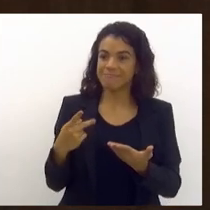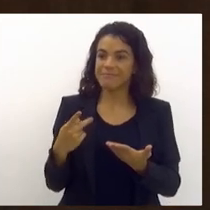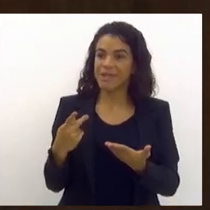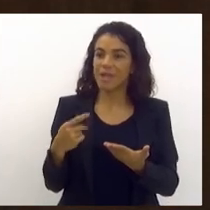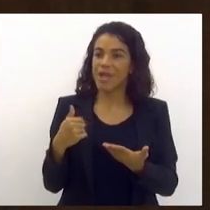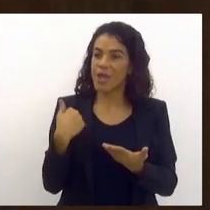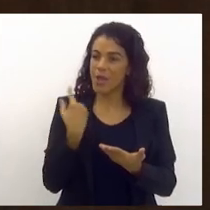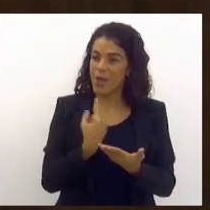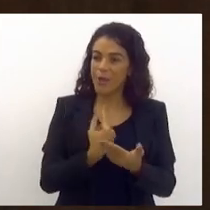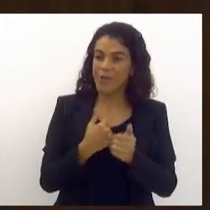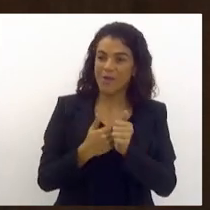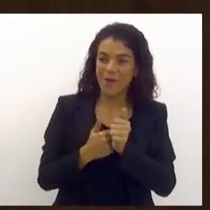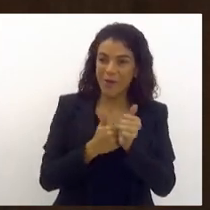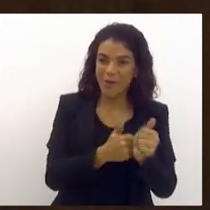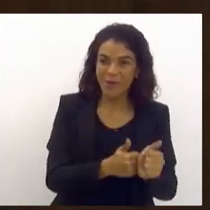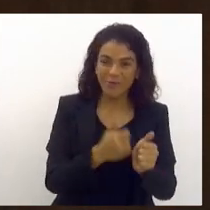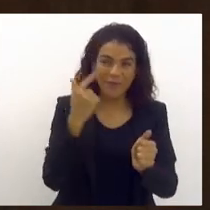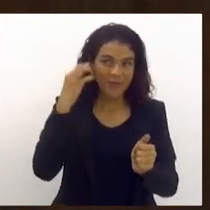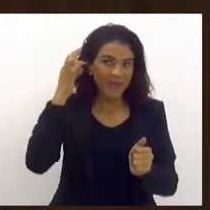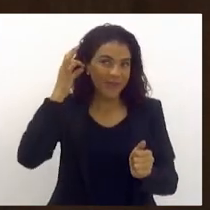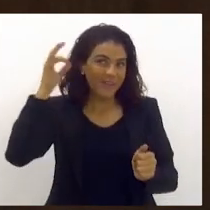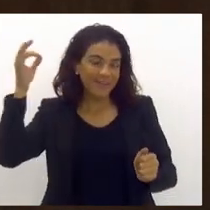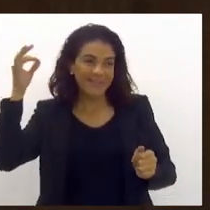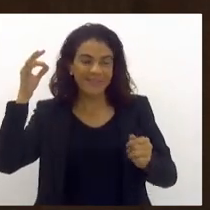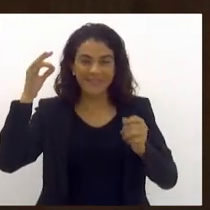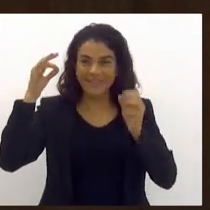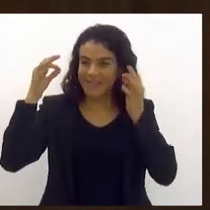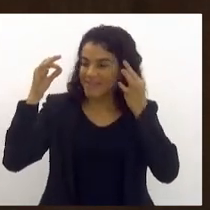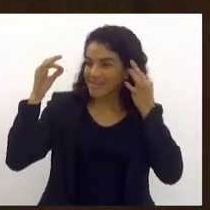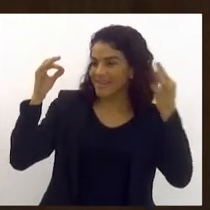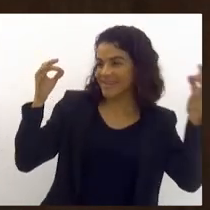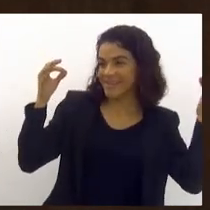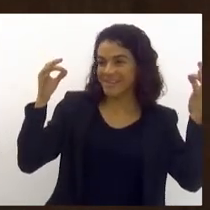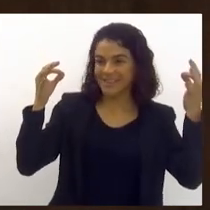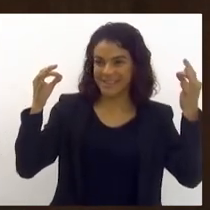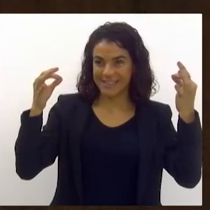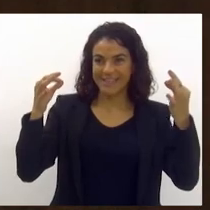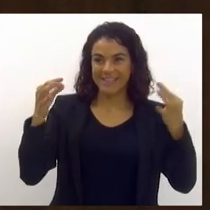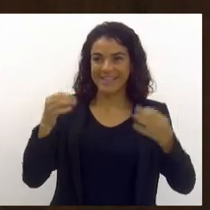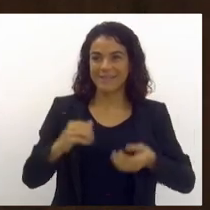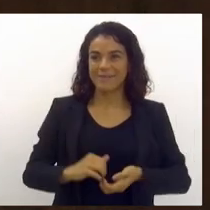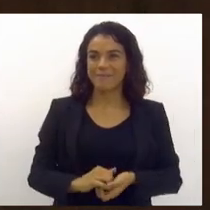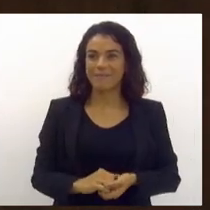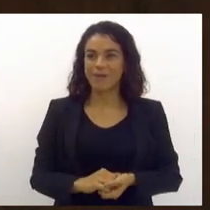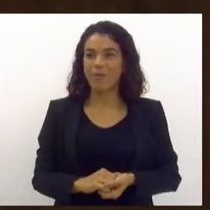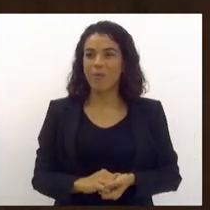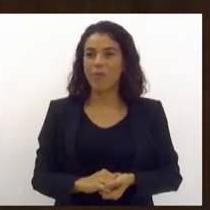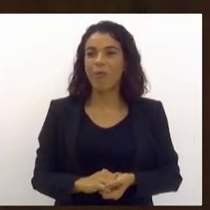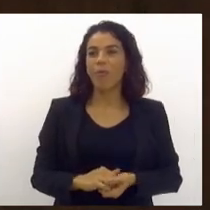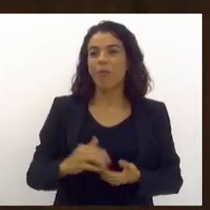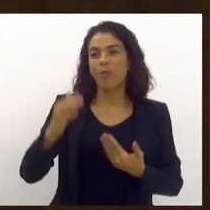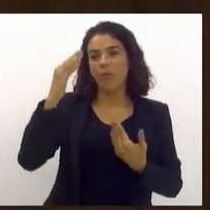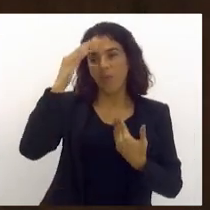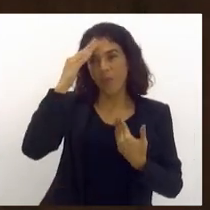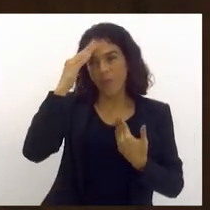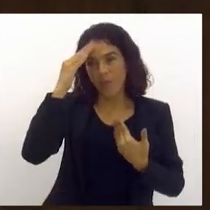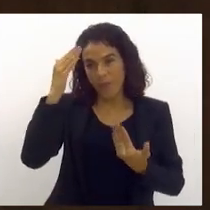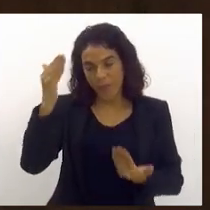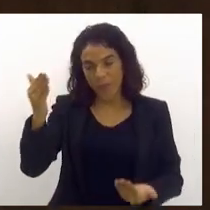estava acompanhando com outro ouvido, que eu estava numa diligência a mando de Vossa Excelência, mas agradecer aí